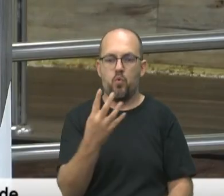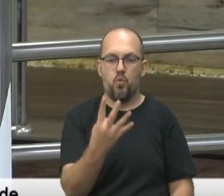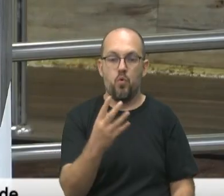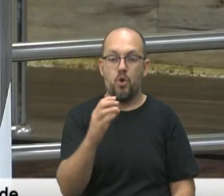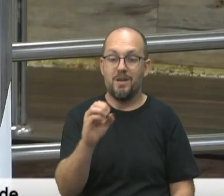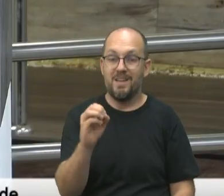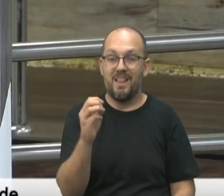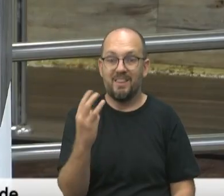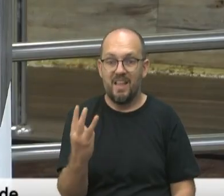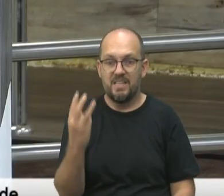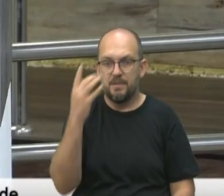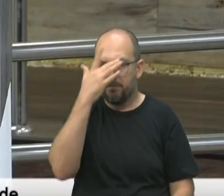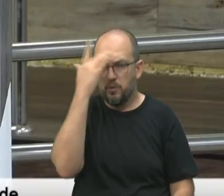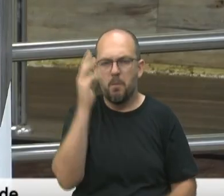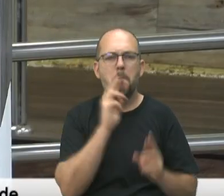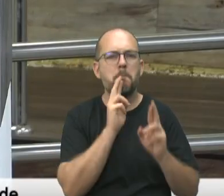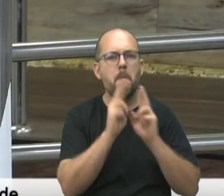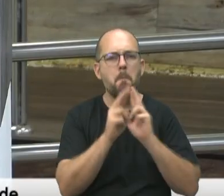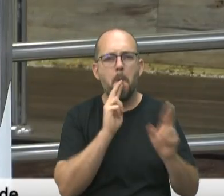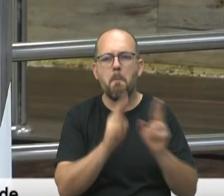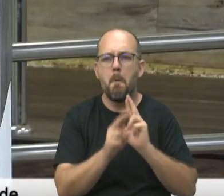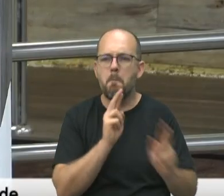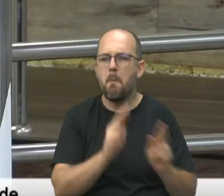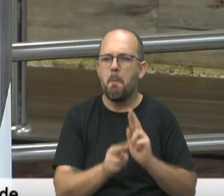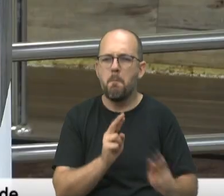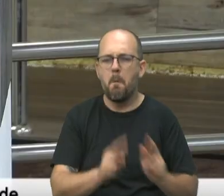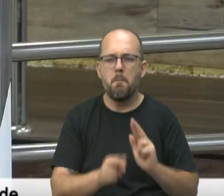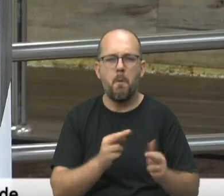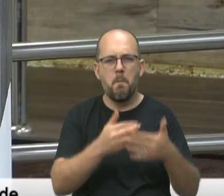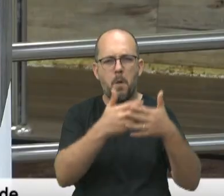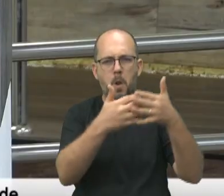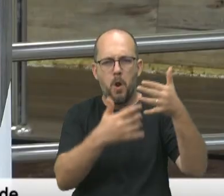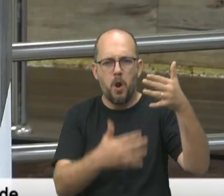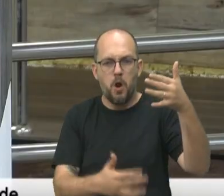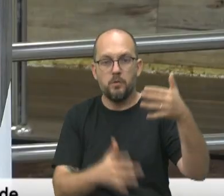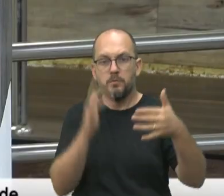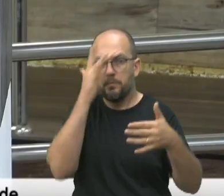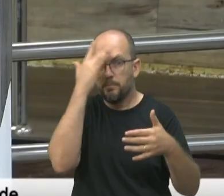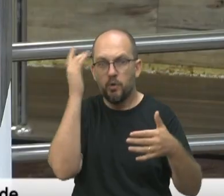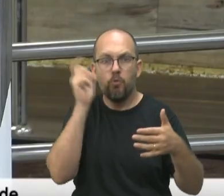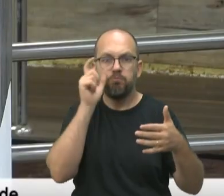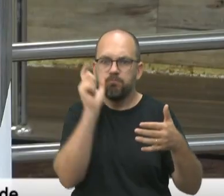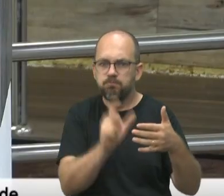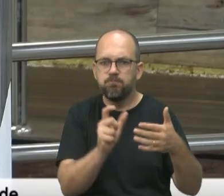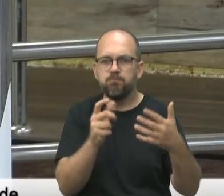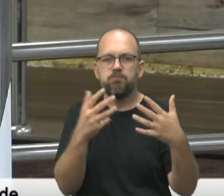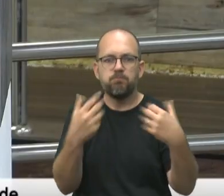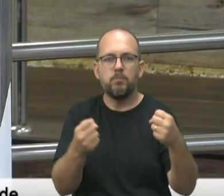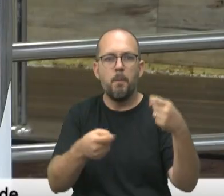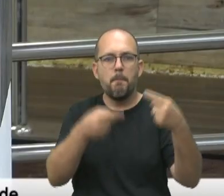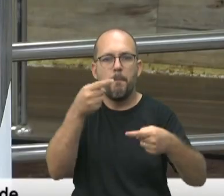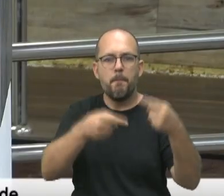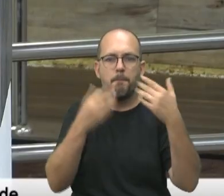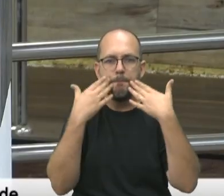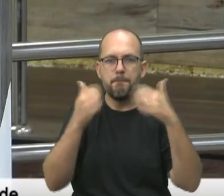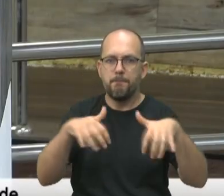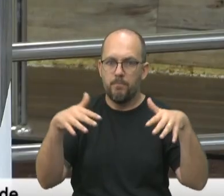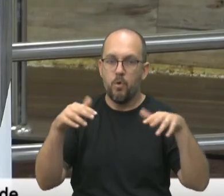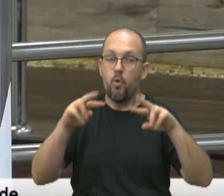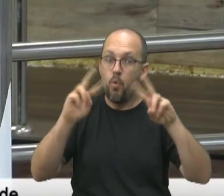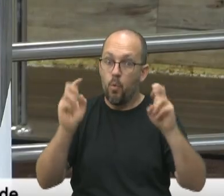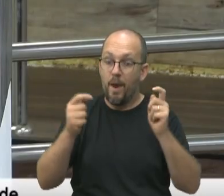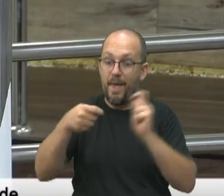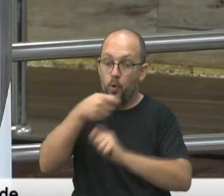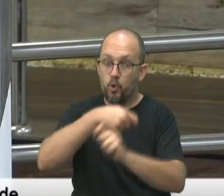decidiram participar da consulta pública, que a gente tem pessoas interessadas na discussão aqui na audiência pública, então em economia já